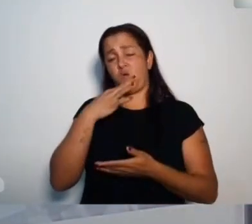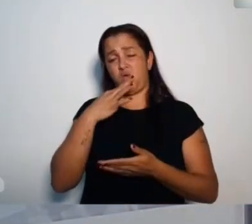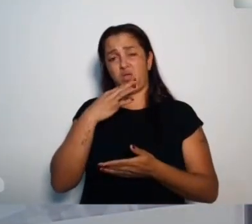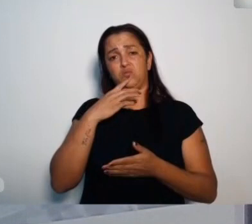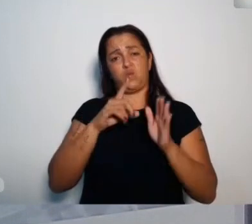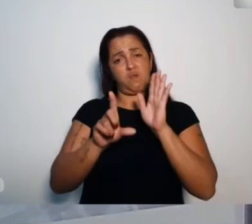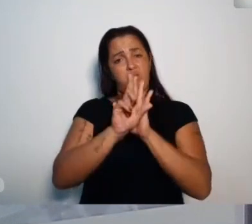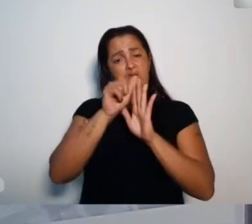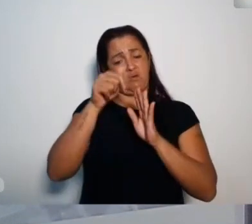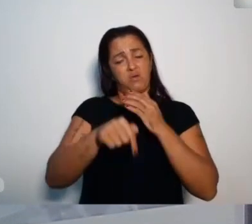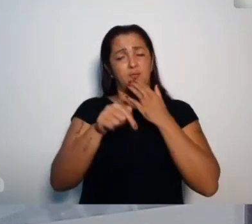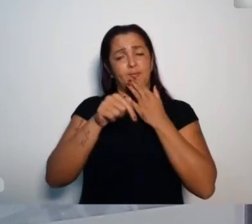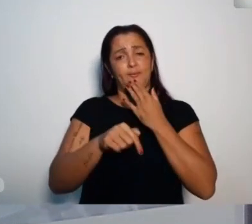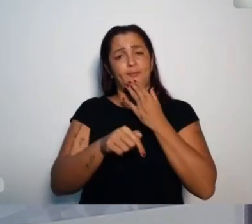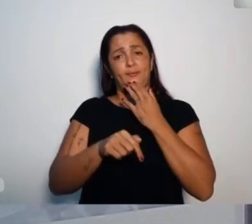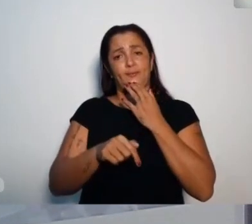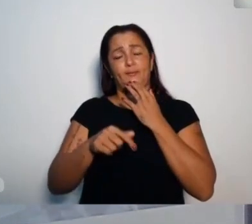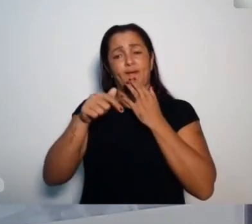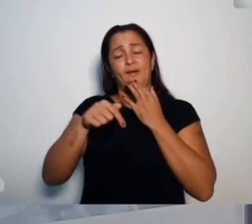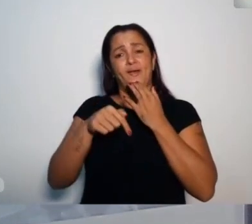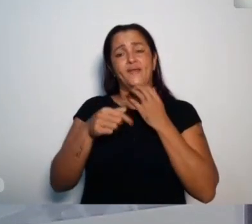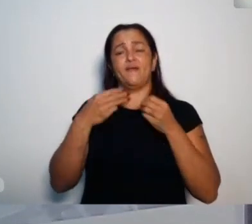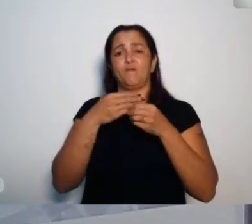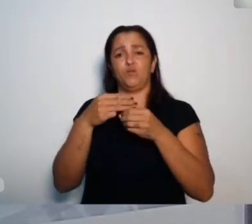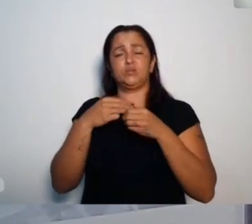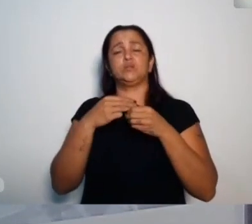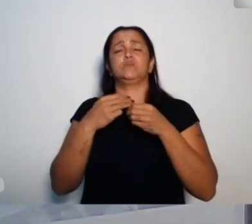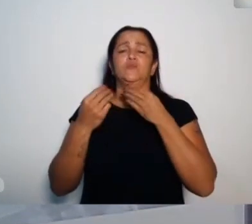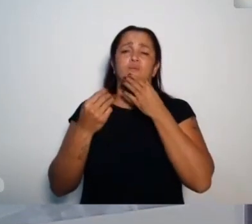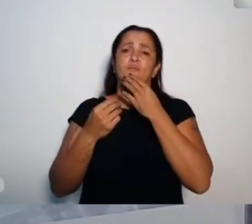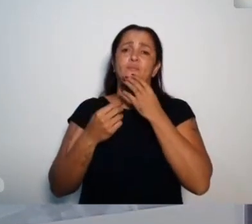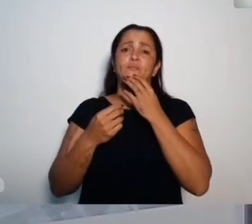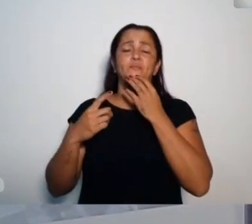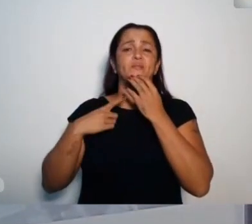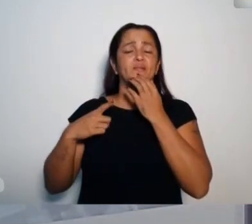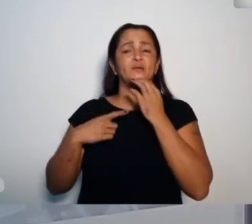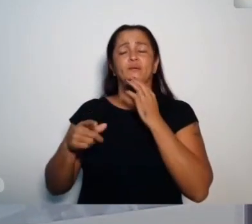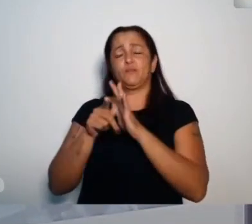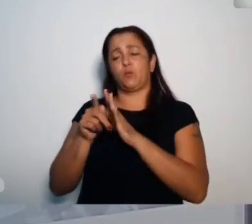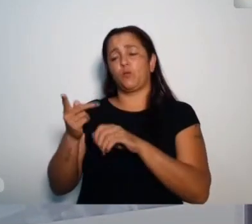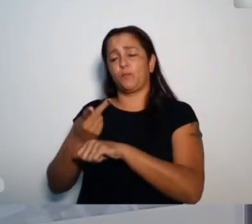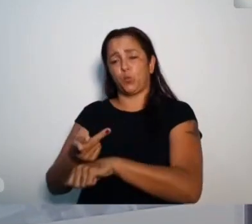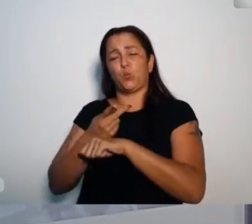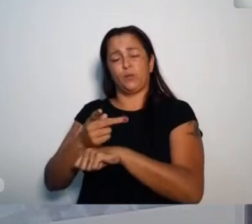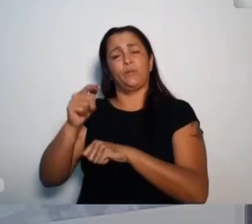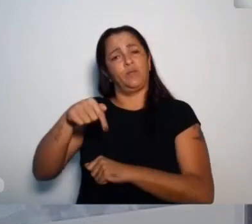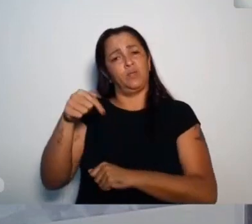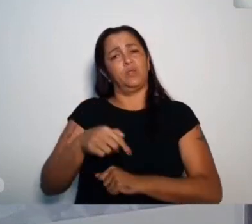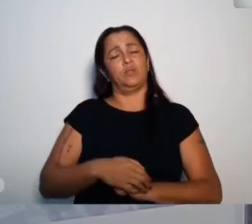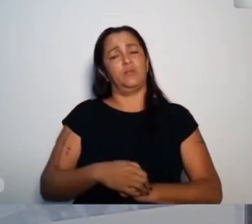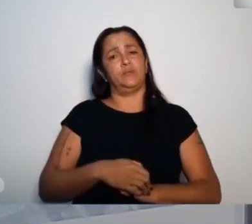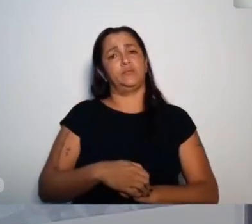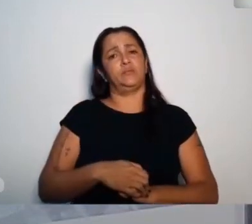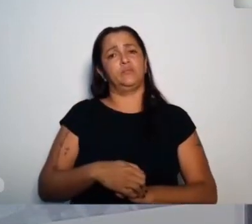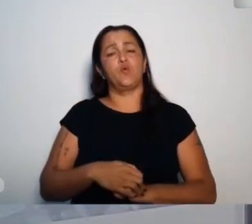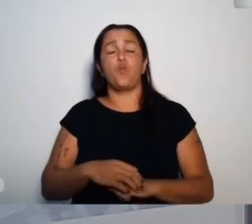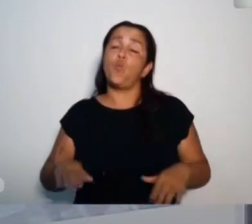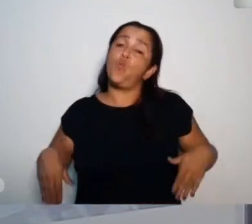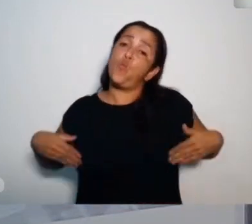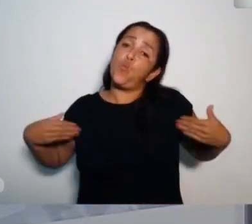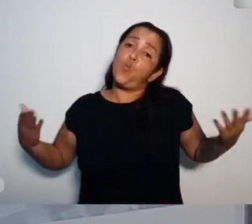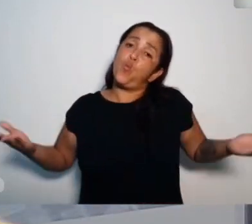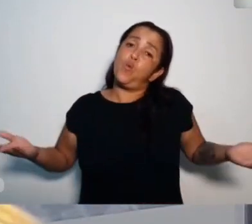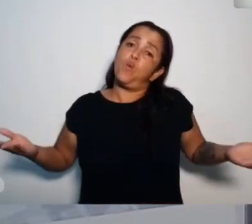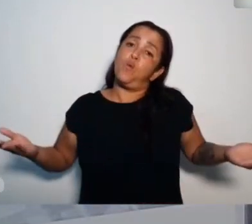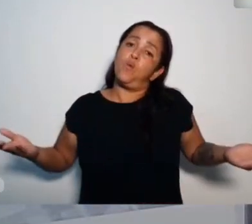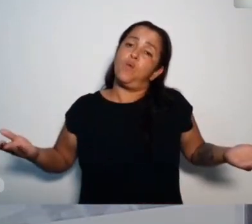estamos colocando no nosso município, que passou pelo crivo do procurador desta casa. Ou então o procurador dessa casa não sabe o